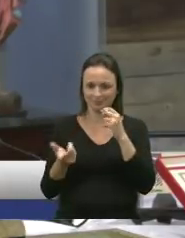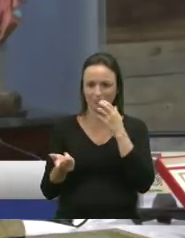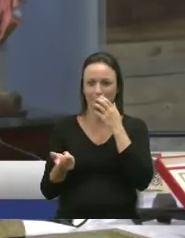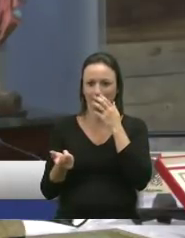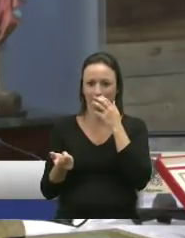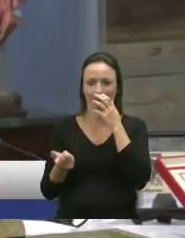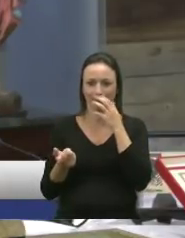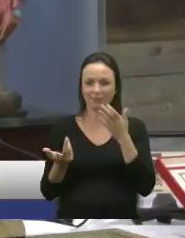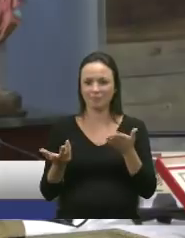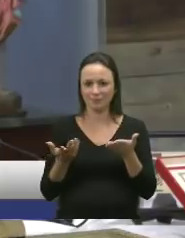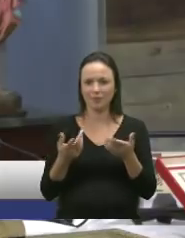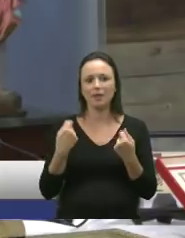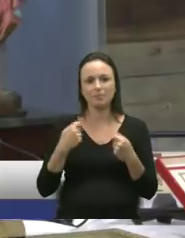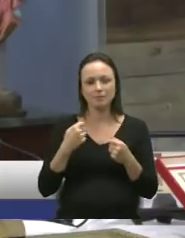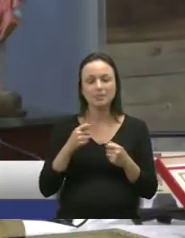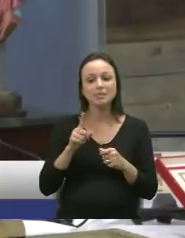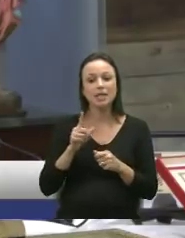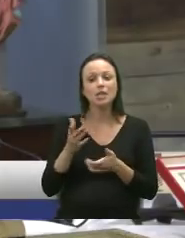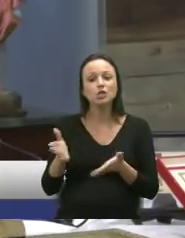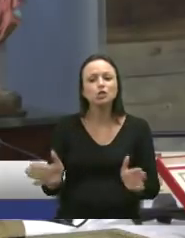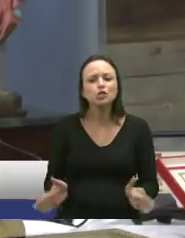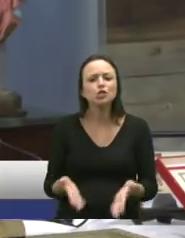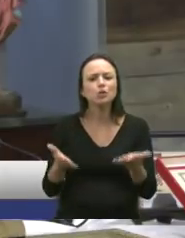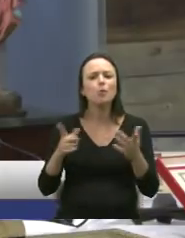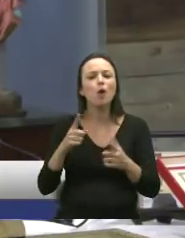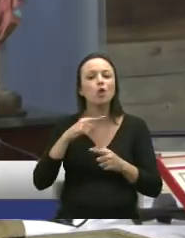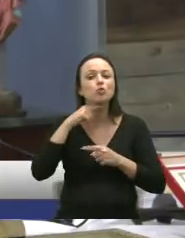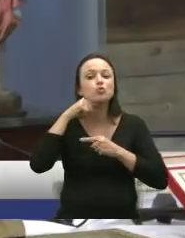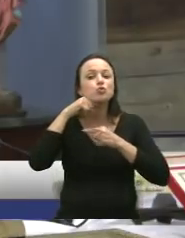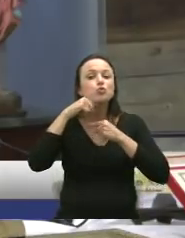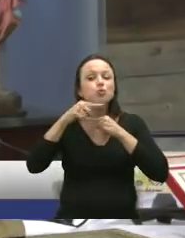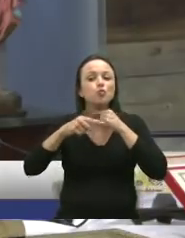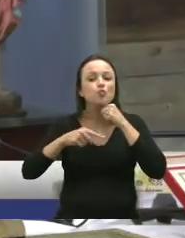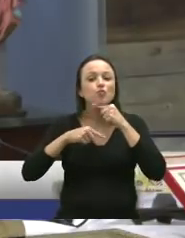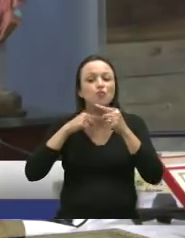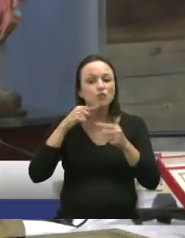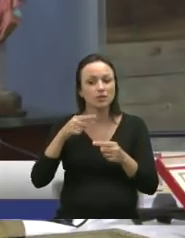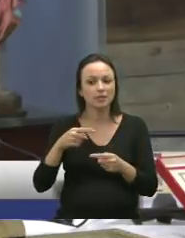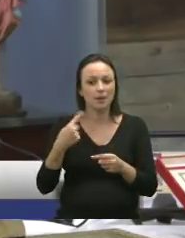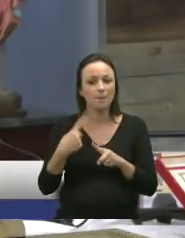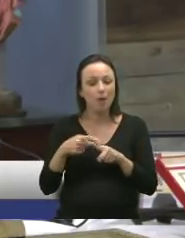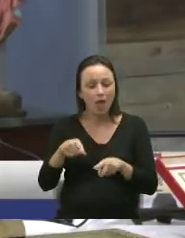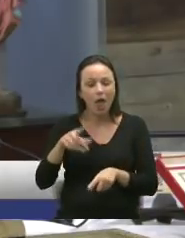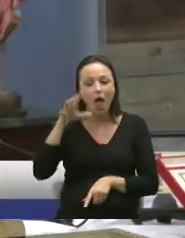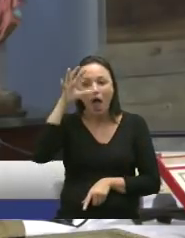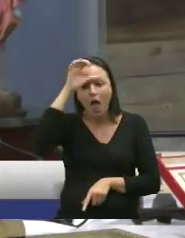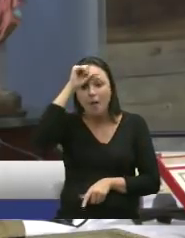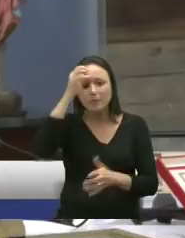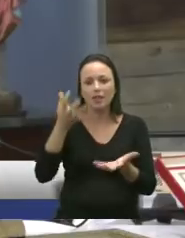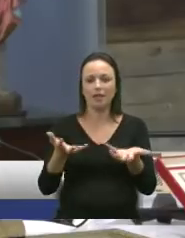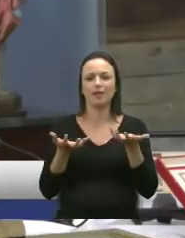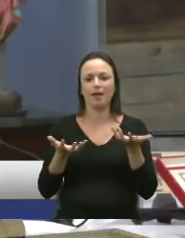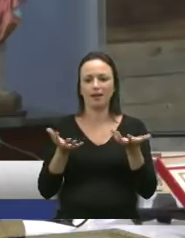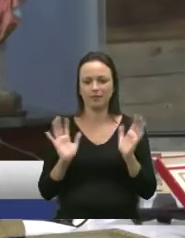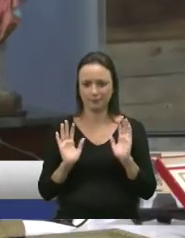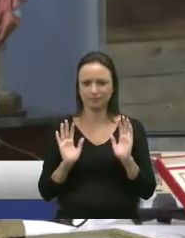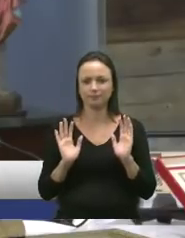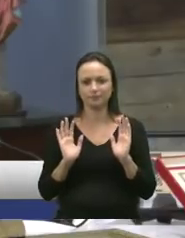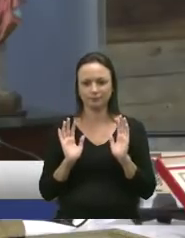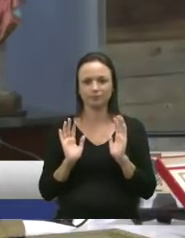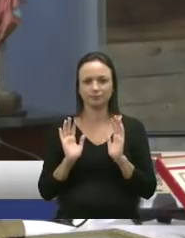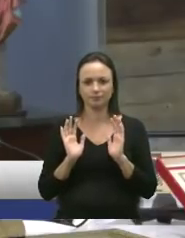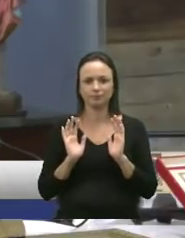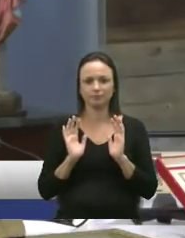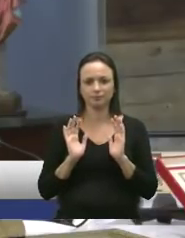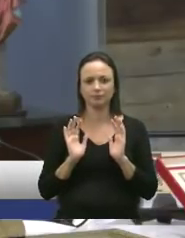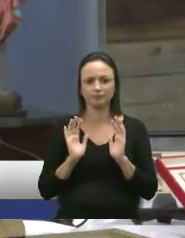estimulando a dúvida, estimulando a vontade de aprender. E daí,